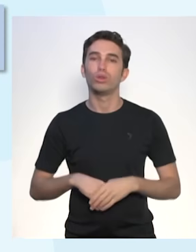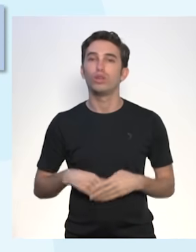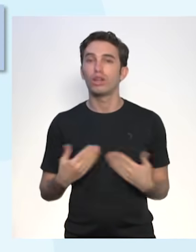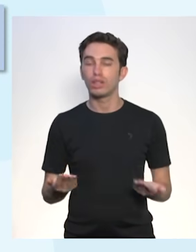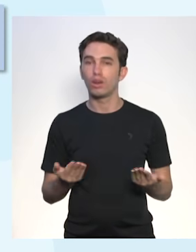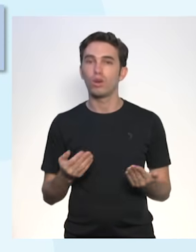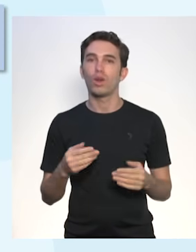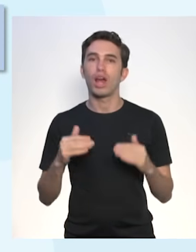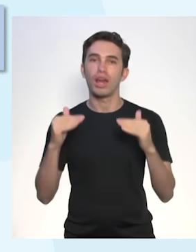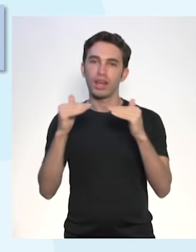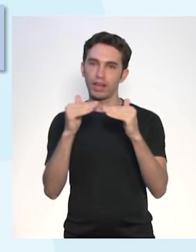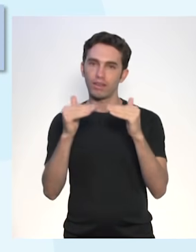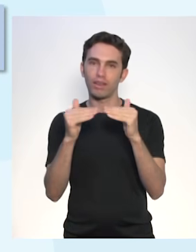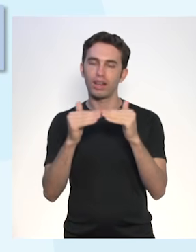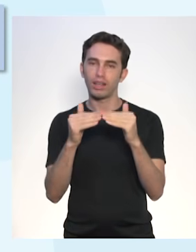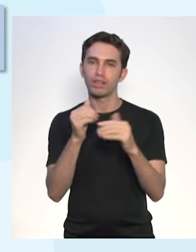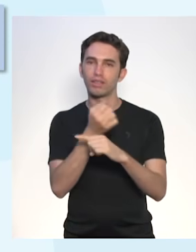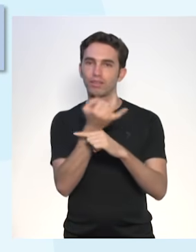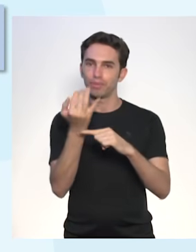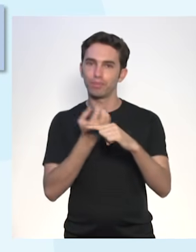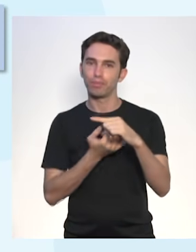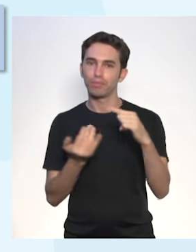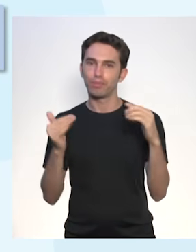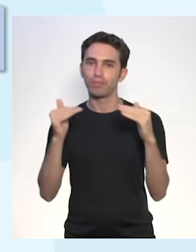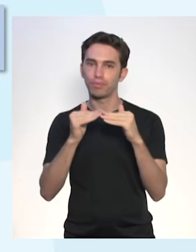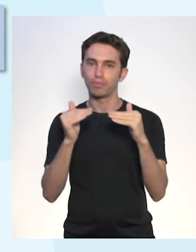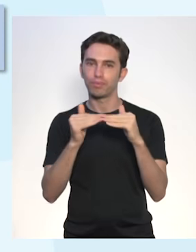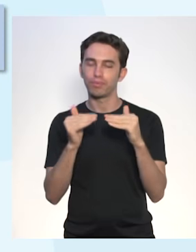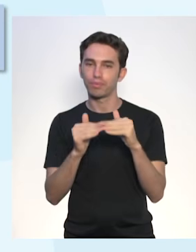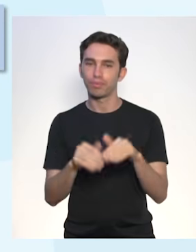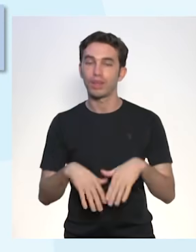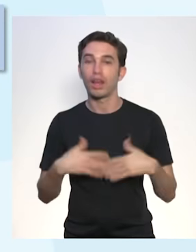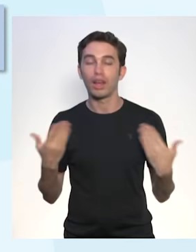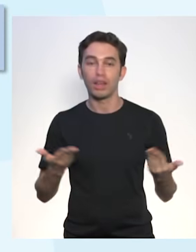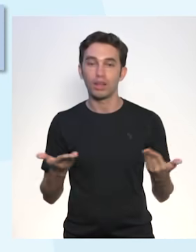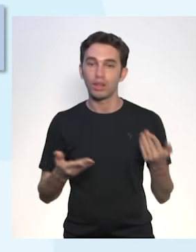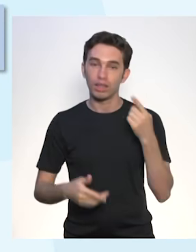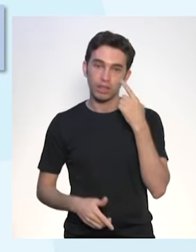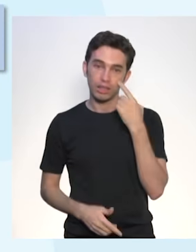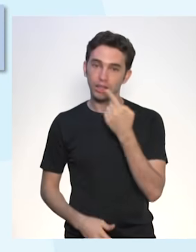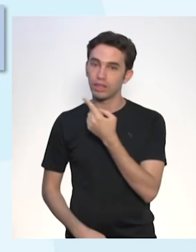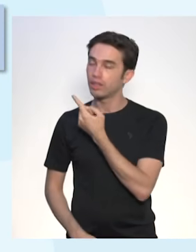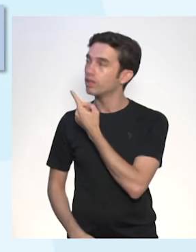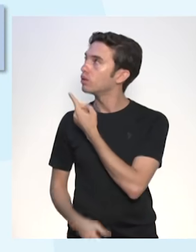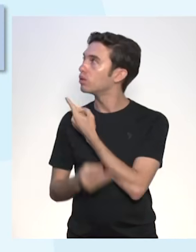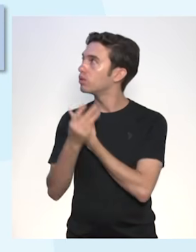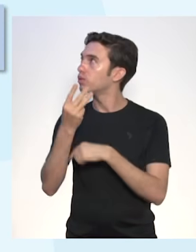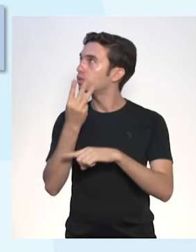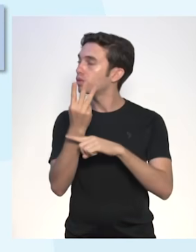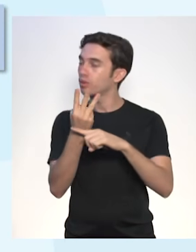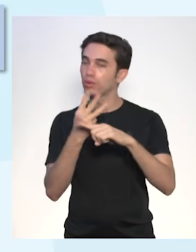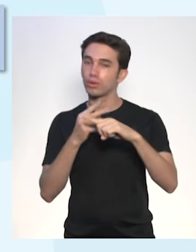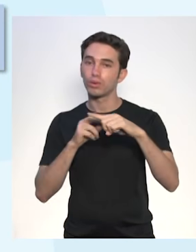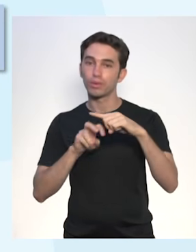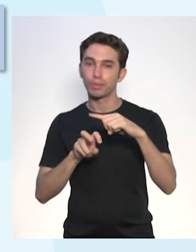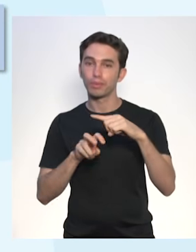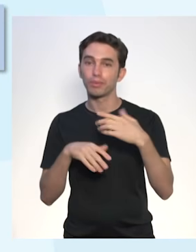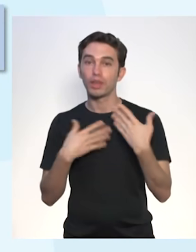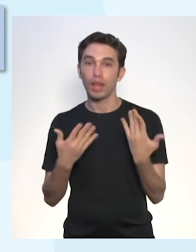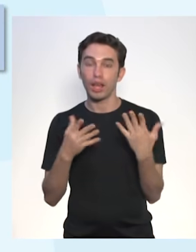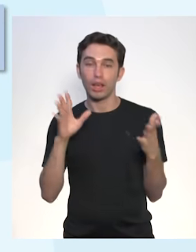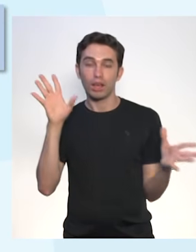São frações equivalentes. E aí nós temos aí o 3 quintos, né? Que é a forma